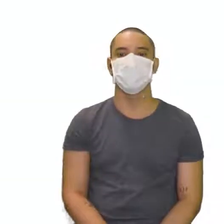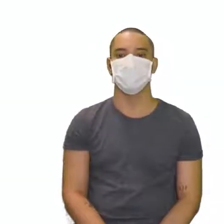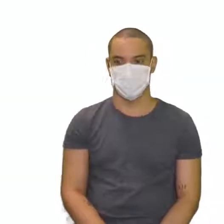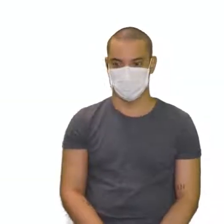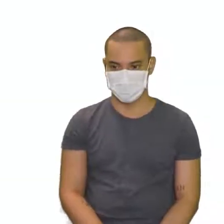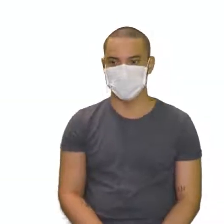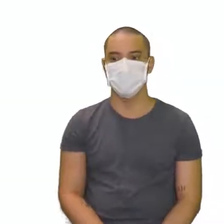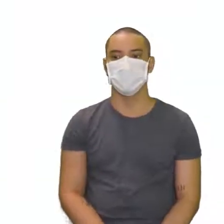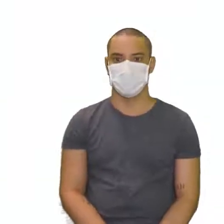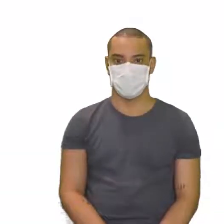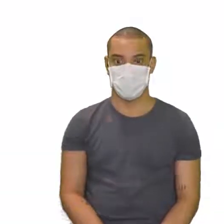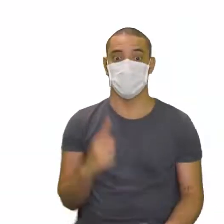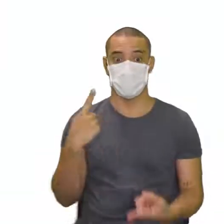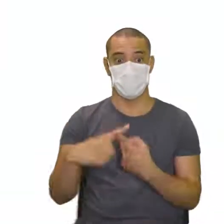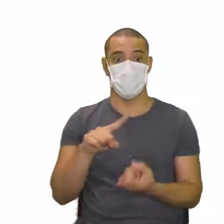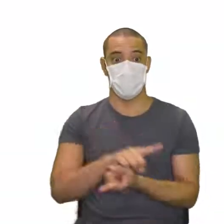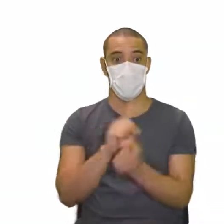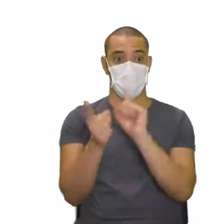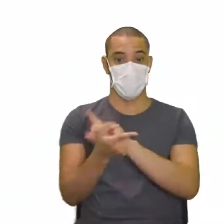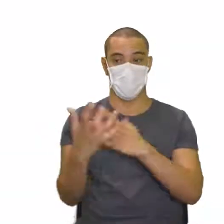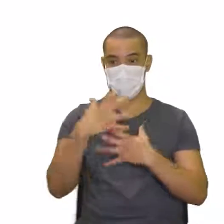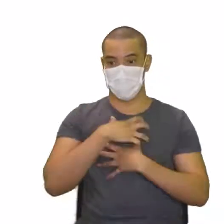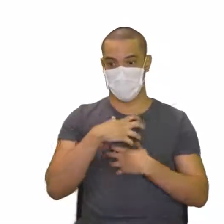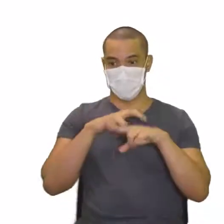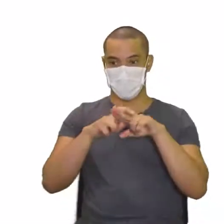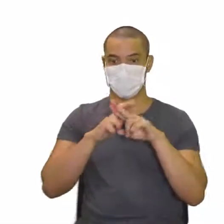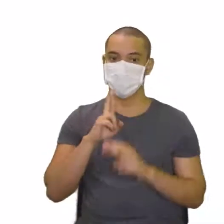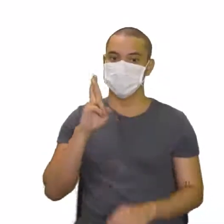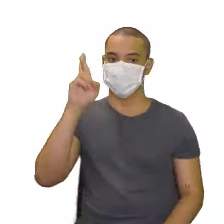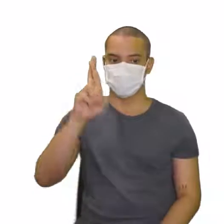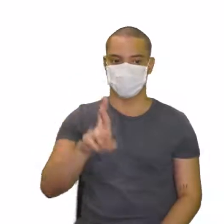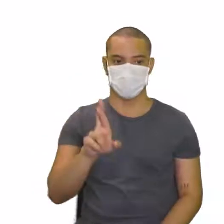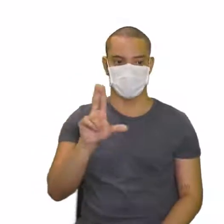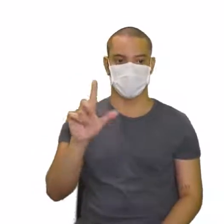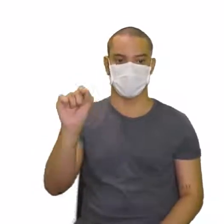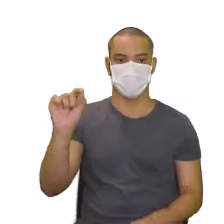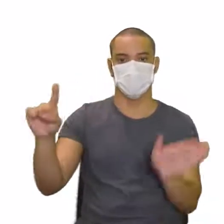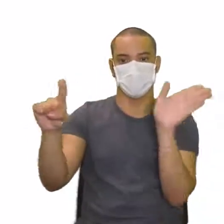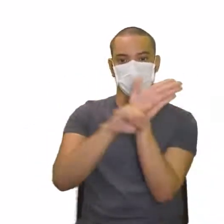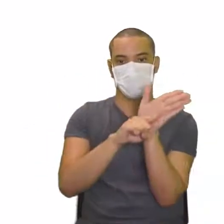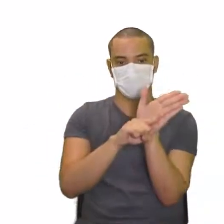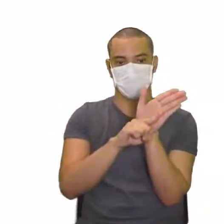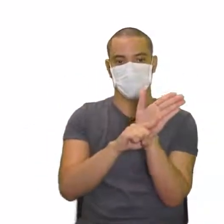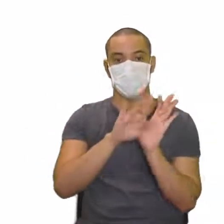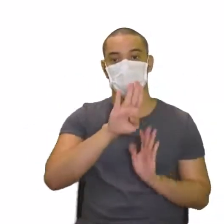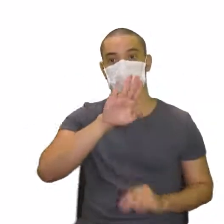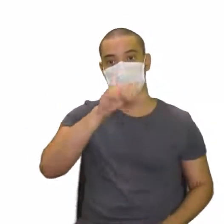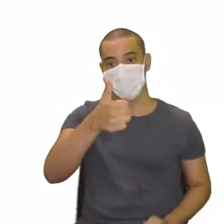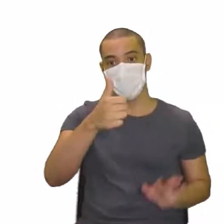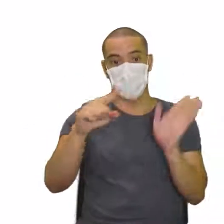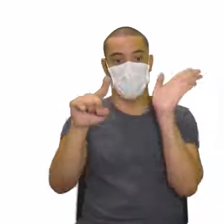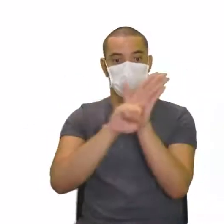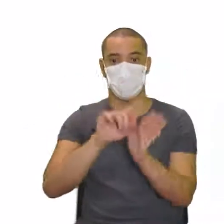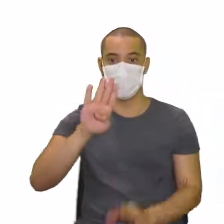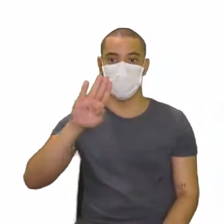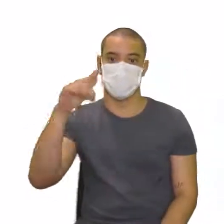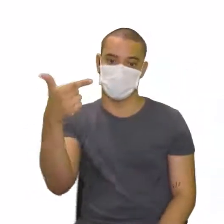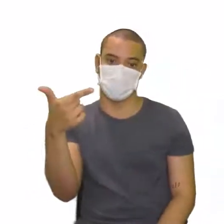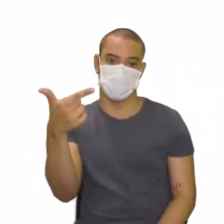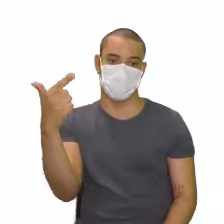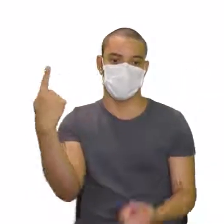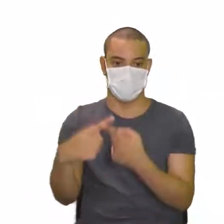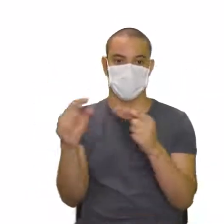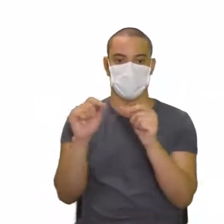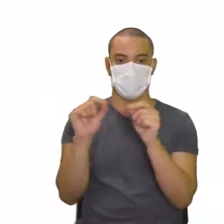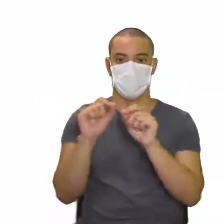Interfere, né, pessoal? Porque está em sentido oposto, então o resultante vai ser o quê? A subtração desses 2 valores aí, certo? Quando você